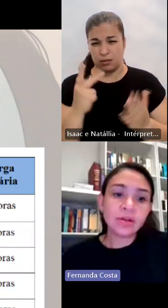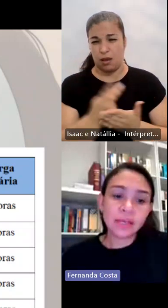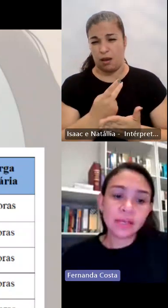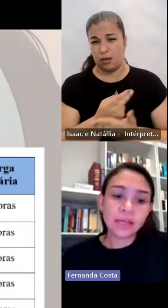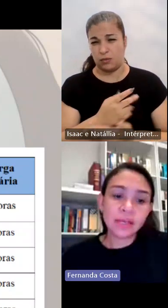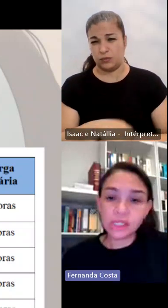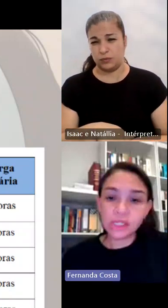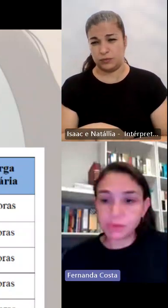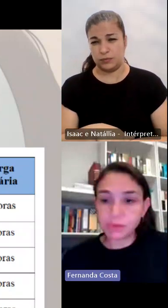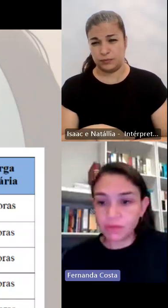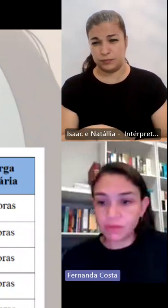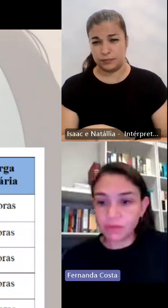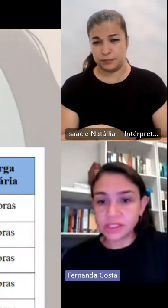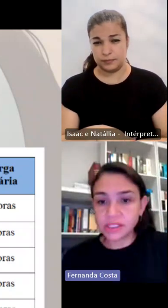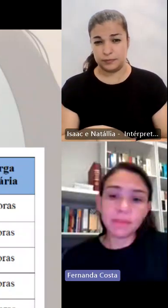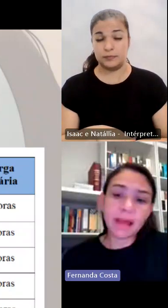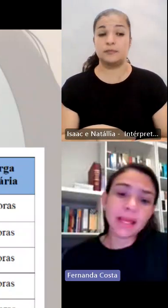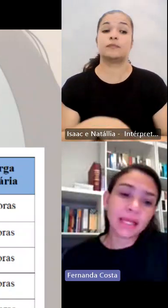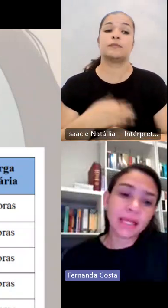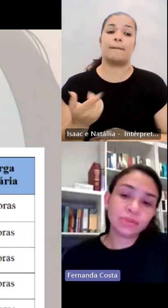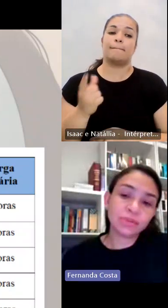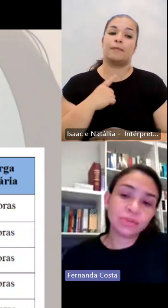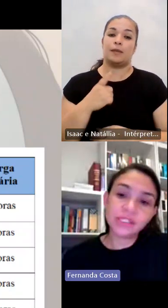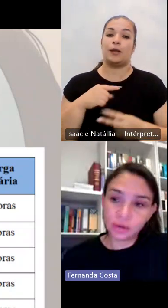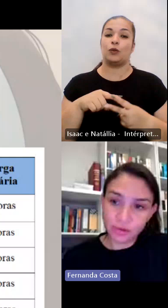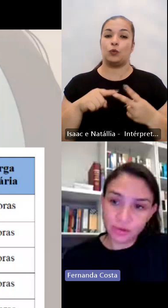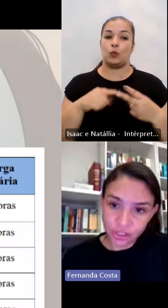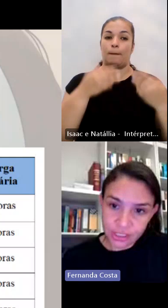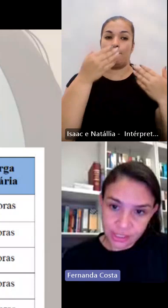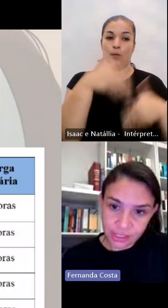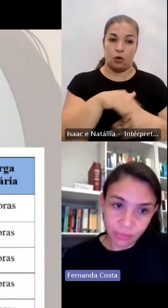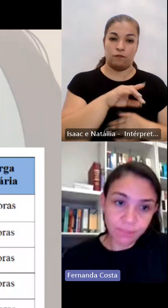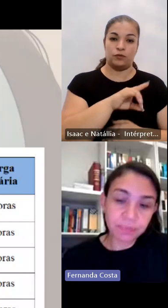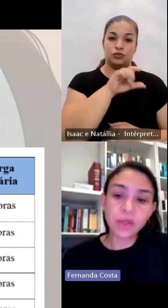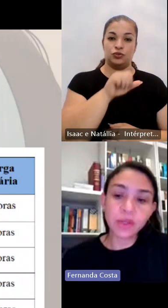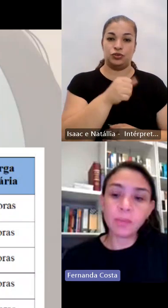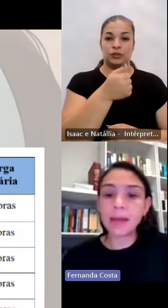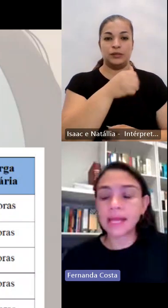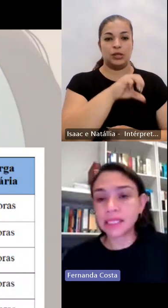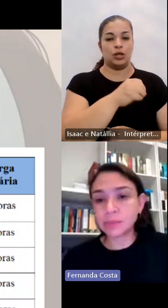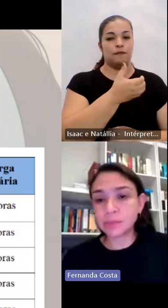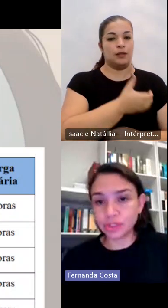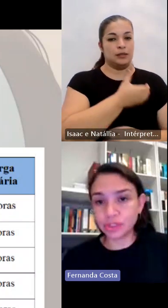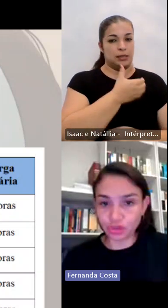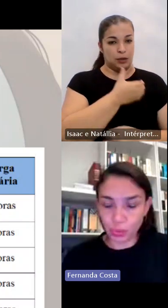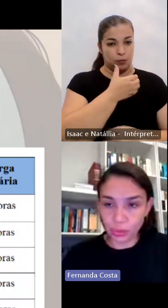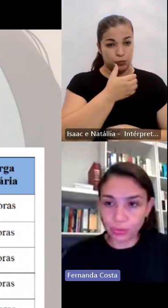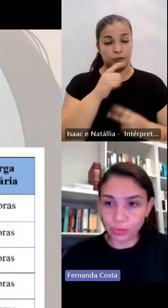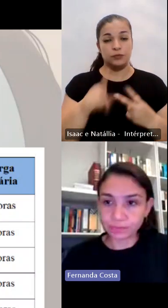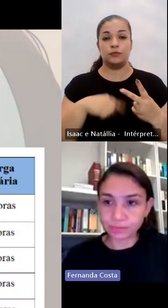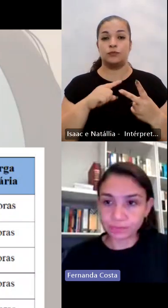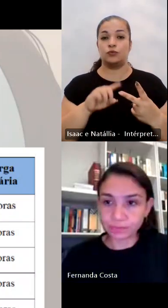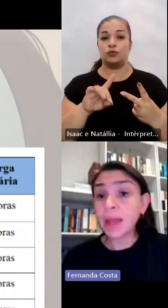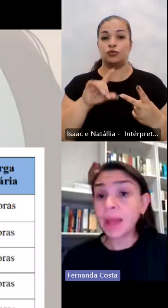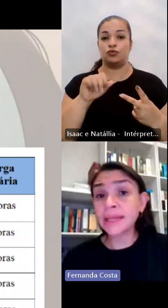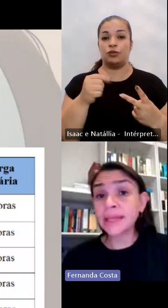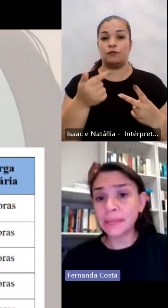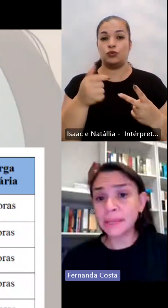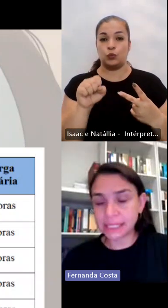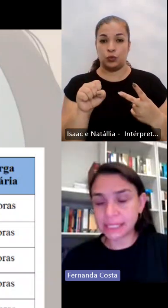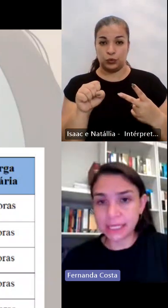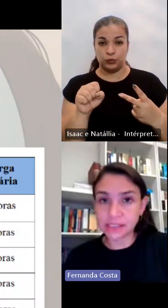Aí nós temos duas provas, uma marcada para o dia 19 de dezembro e uma marcada para o dia 28. Aí,